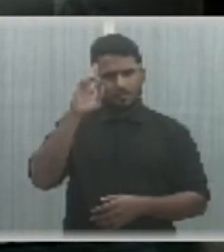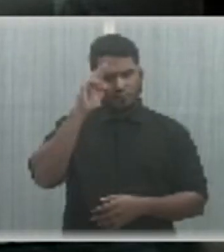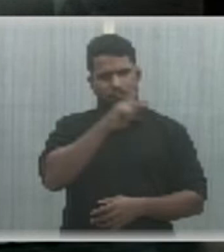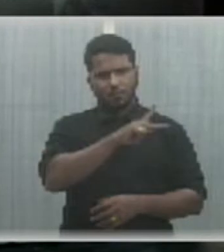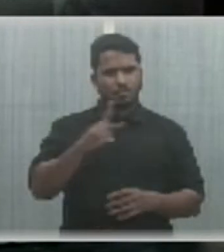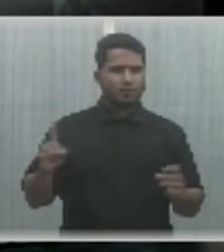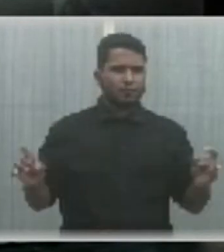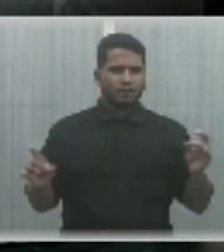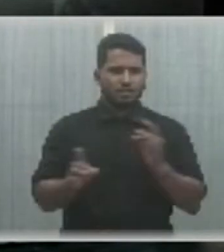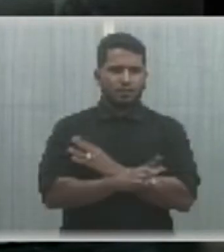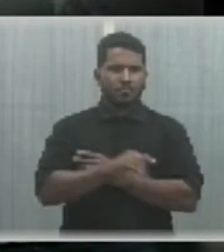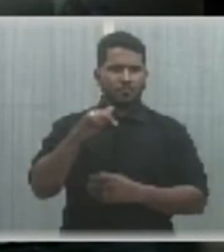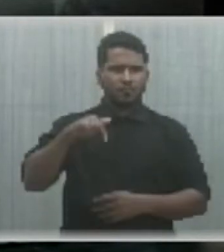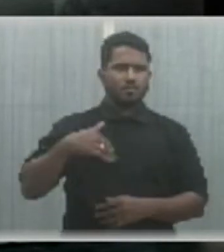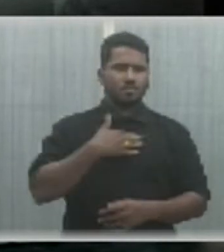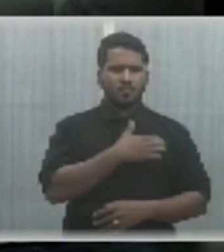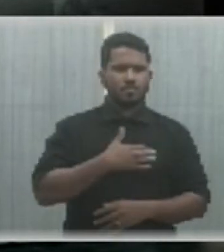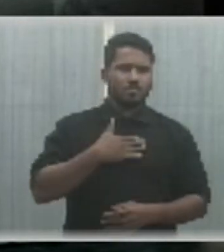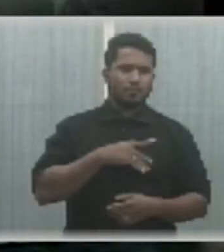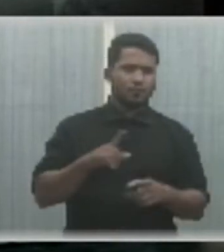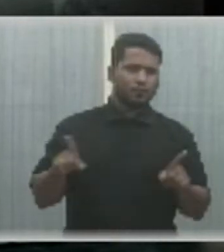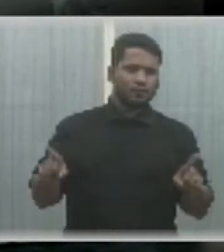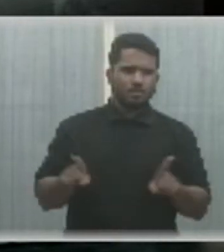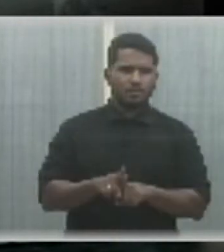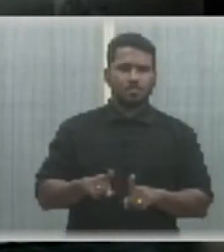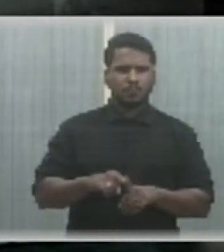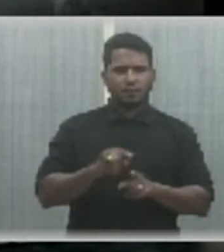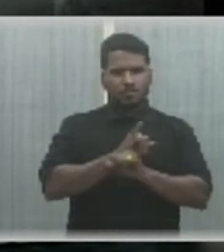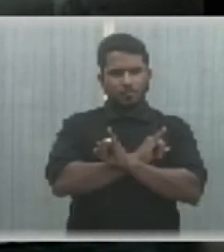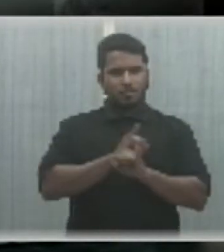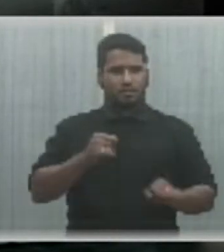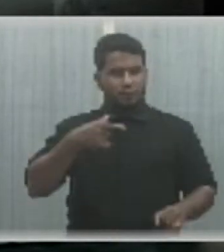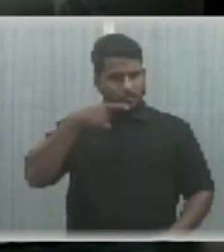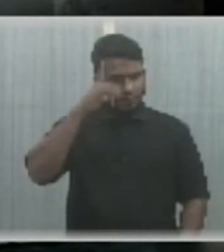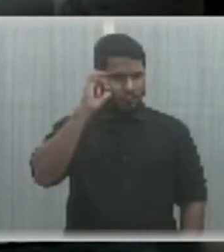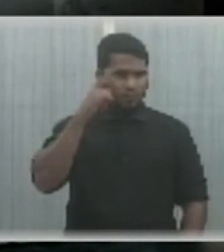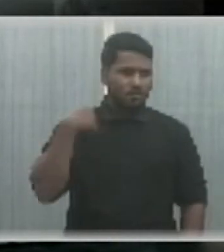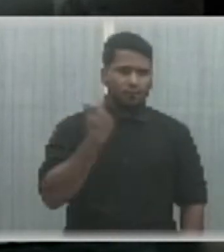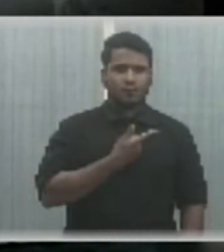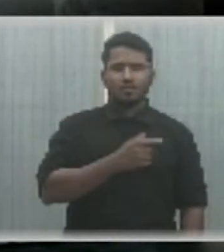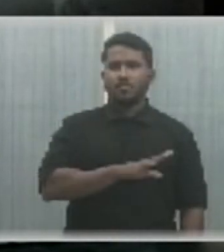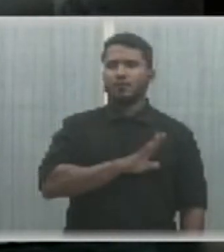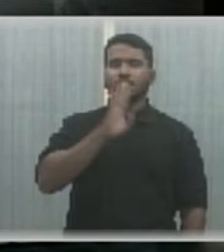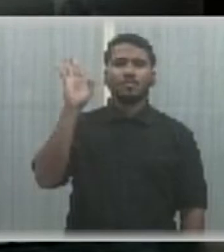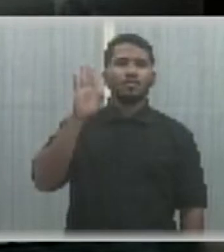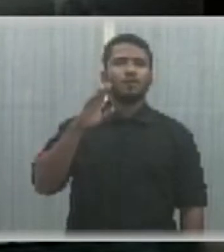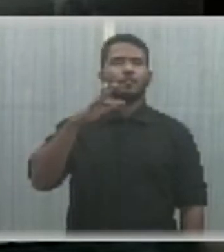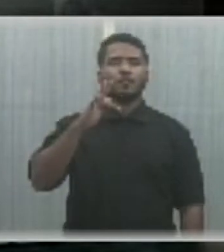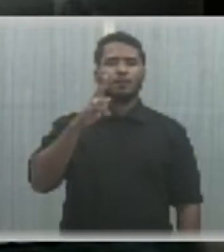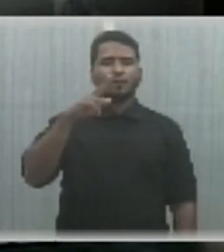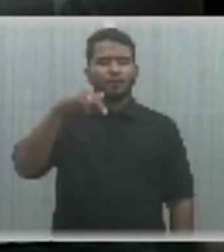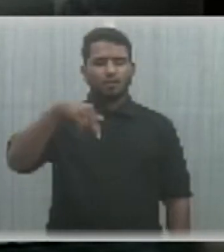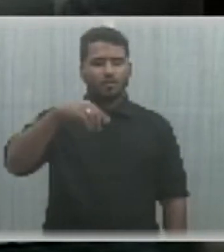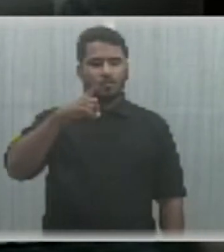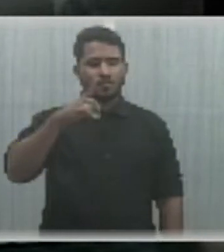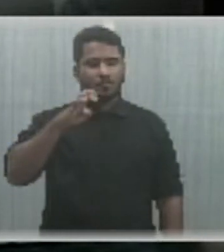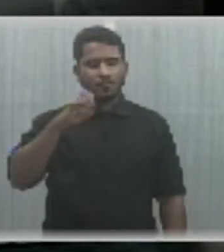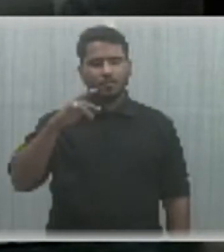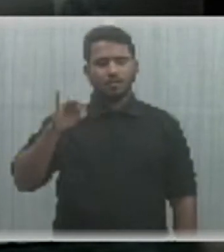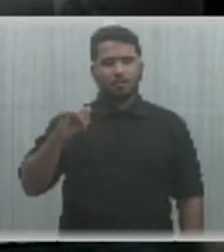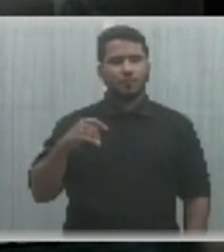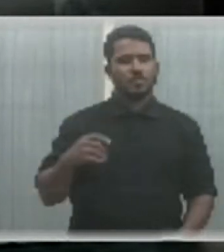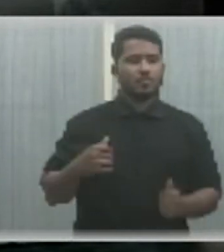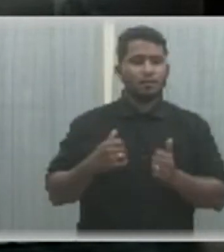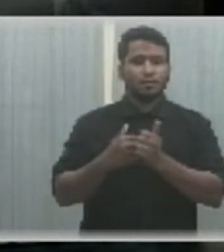concluir, eu gostaria também de registrar que ontem estivemos ali na Fundesp acompanhando